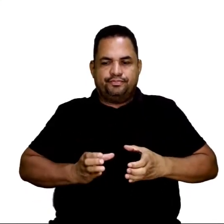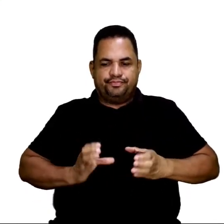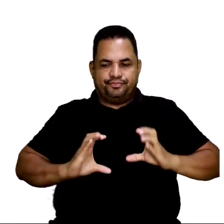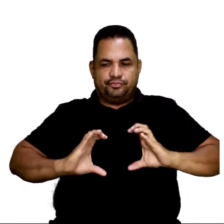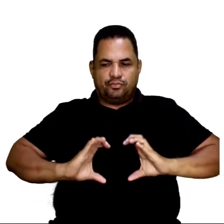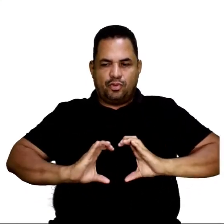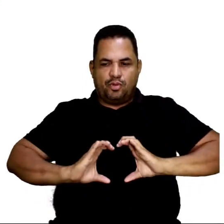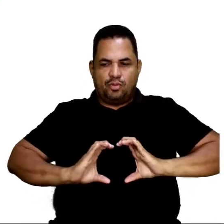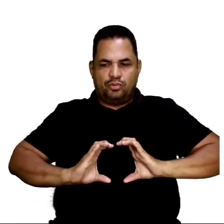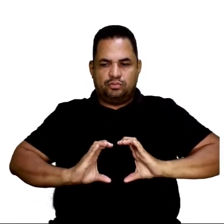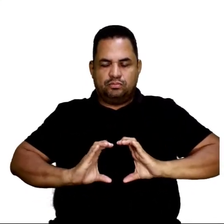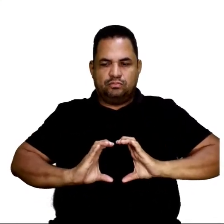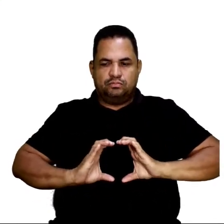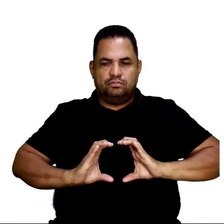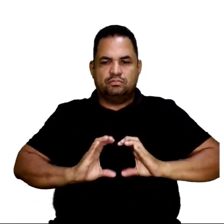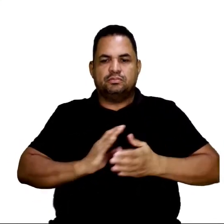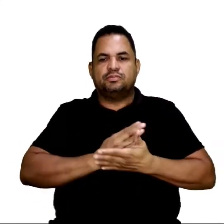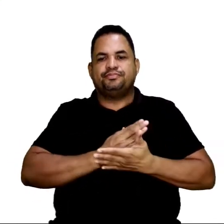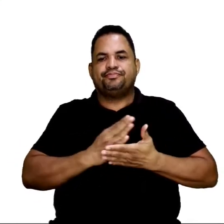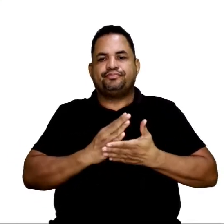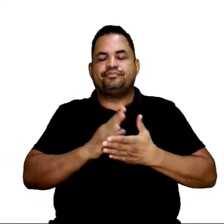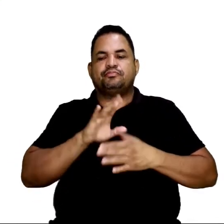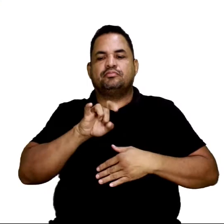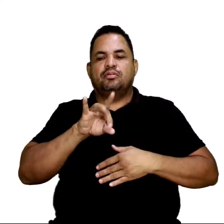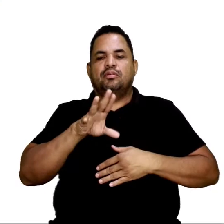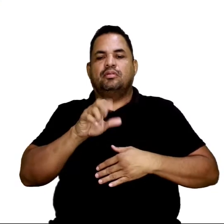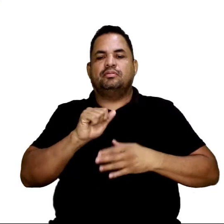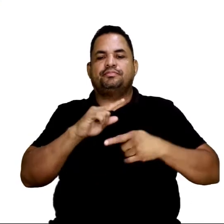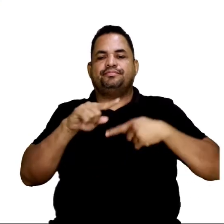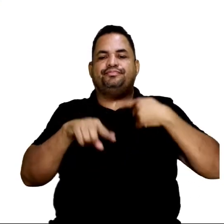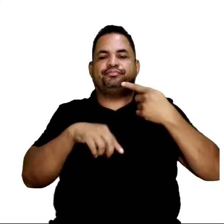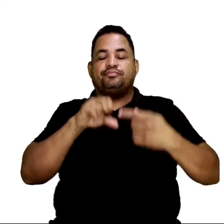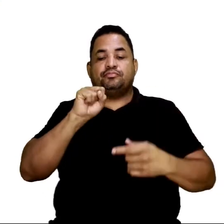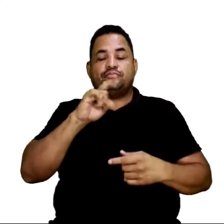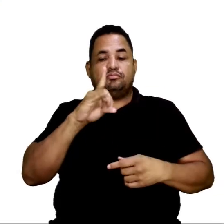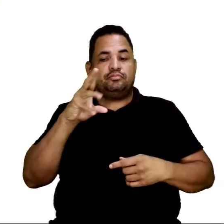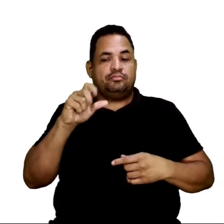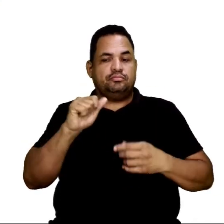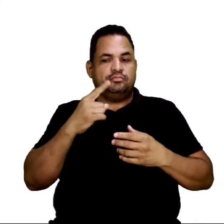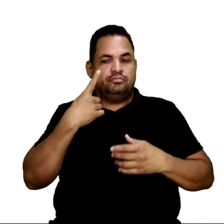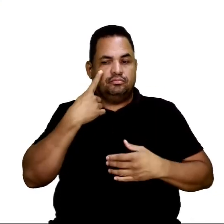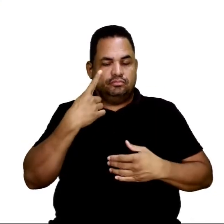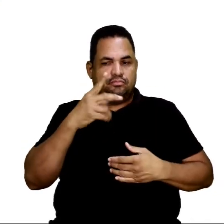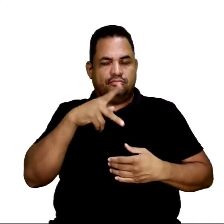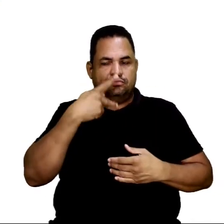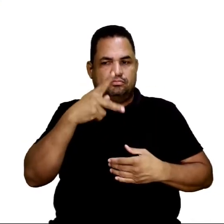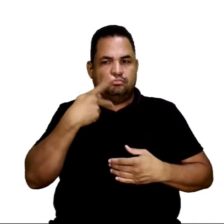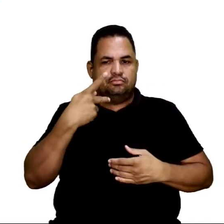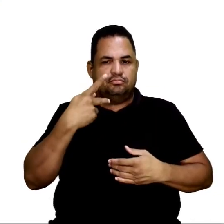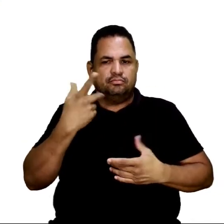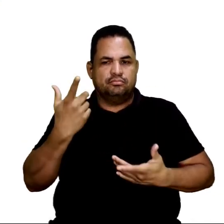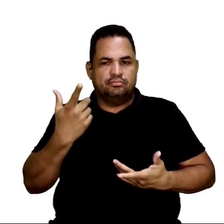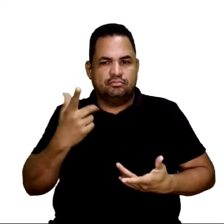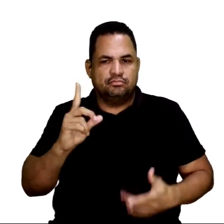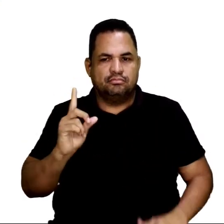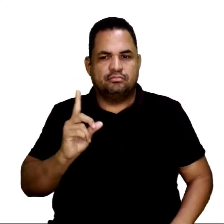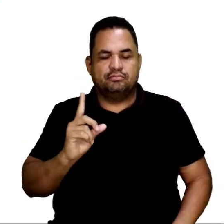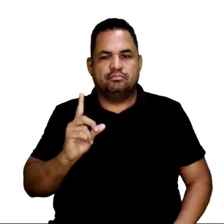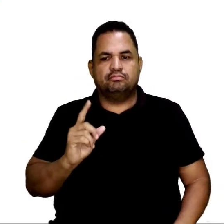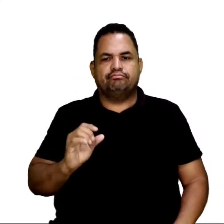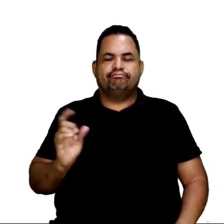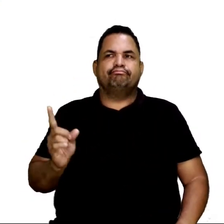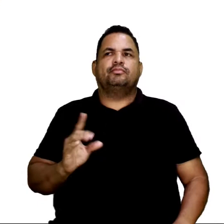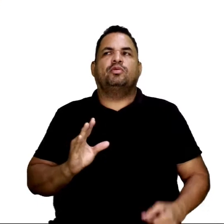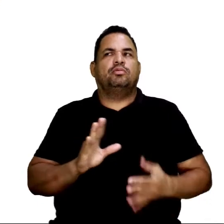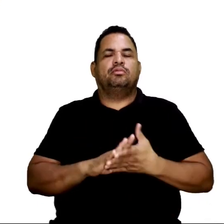ser considerado um embrião. Gente, 8 dias após a fecundação. Agora, você vai me dizer que isso não é uma forma